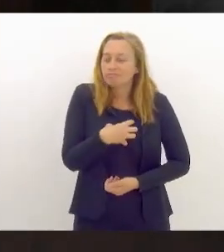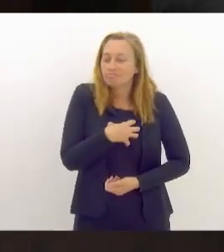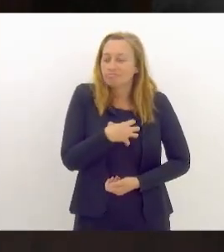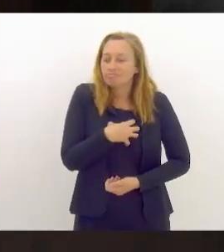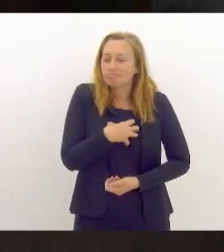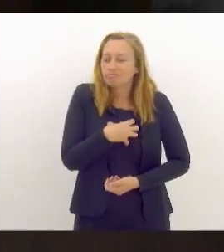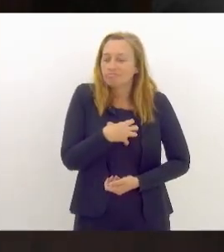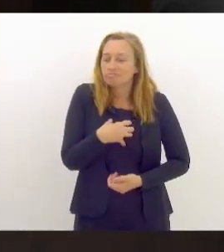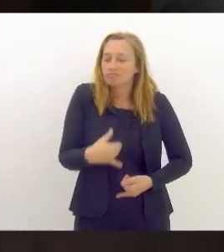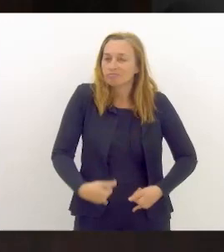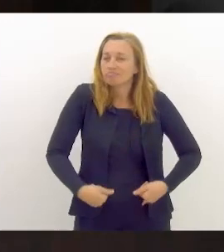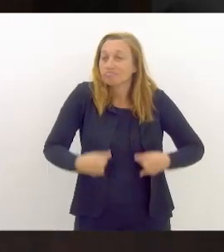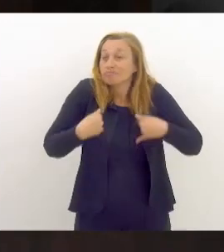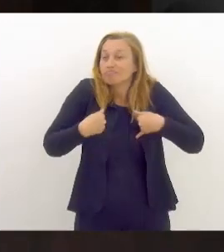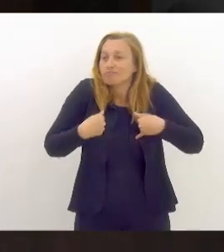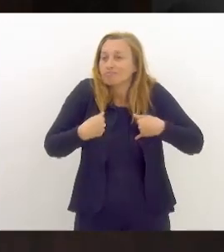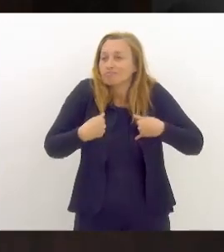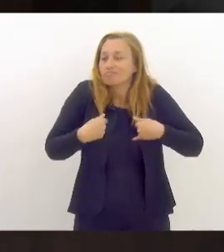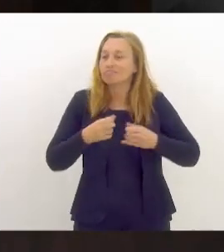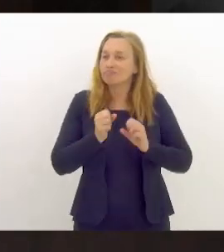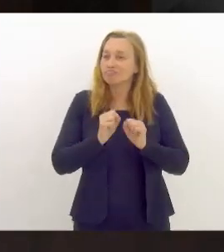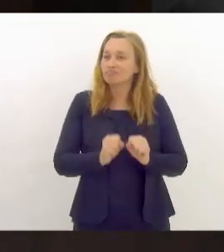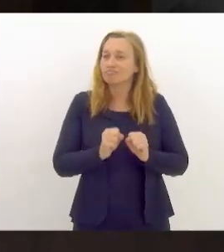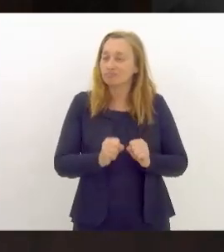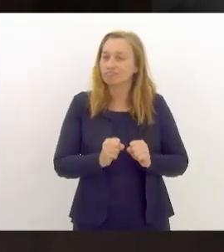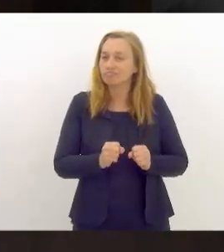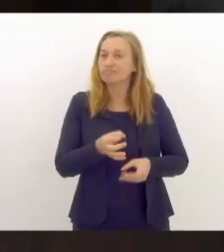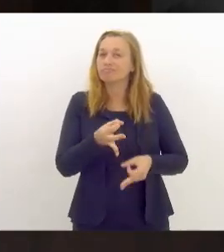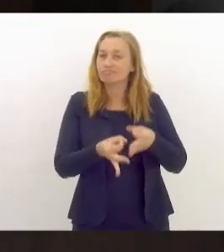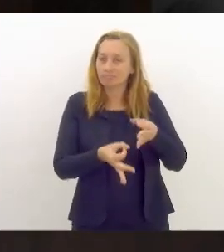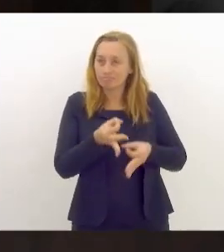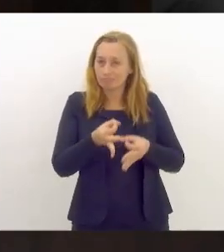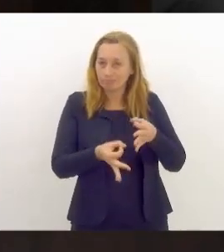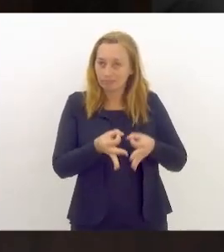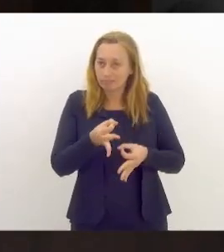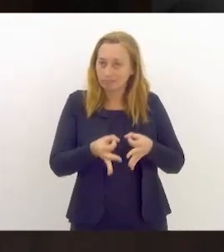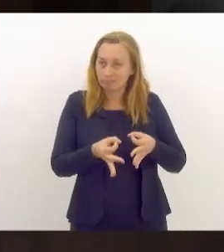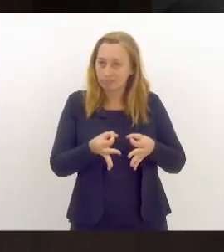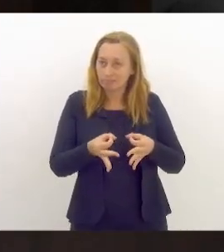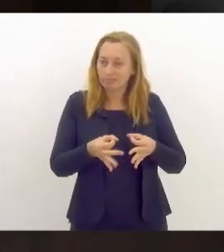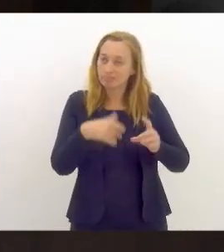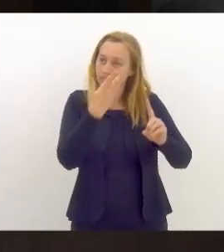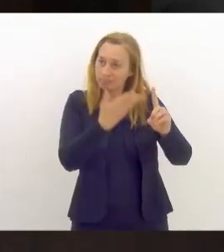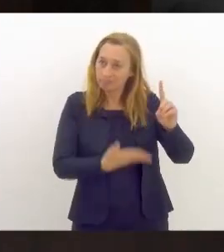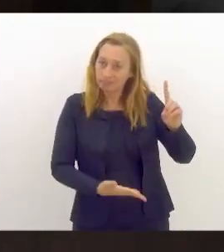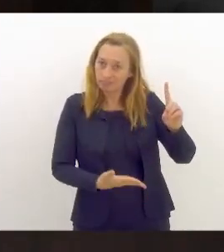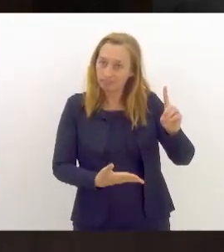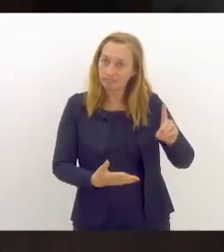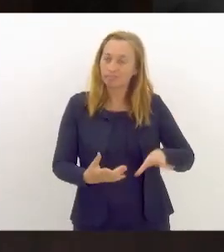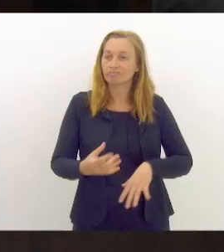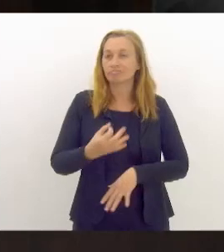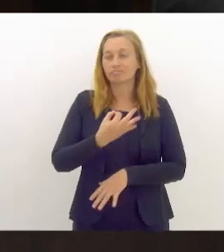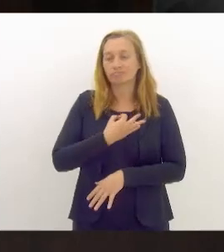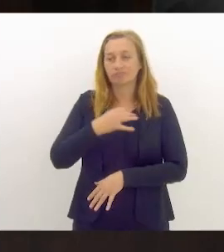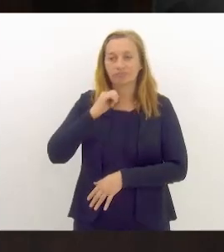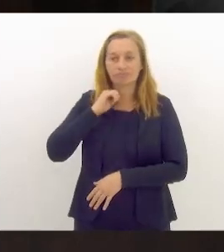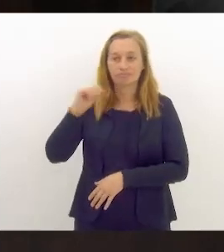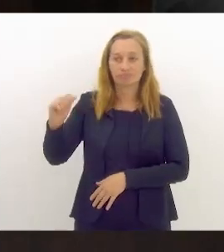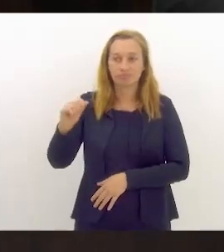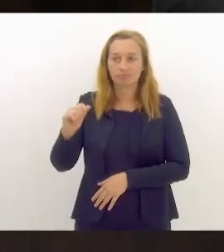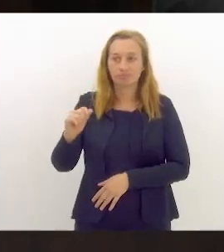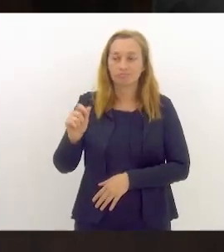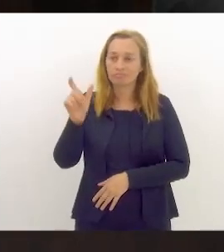muito honrados em poder fazer jus a essa homenagem que a medalha Tiradentes para